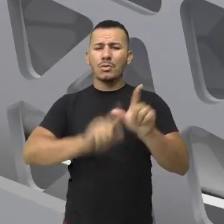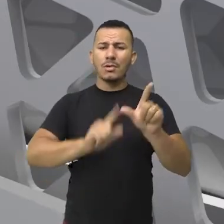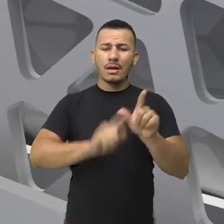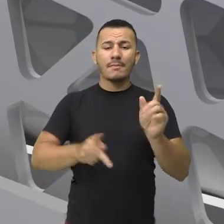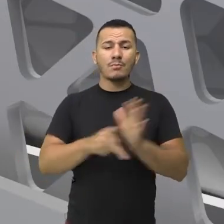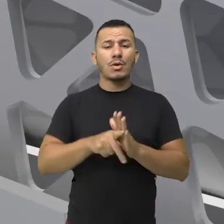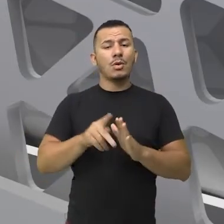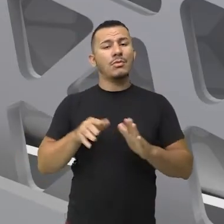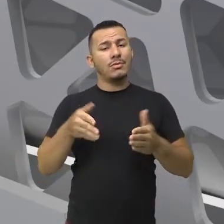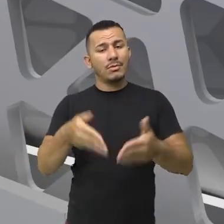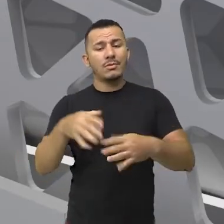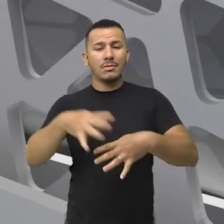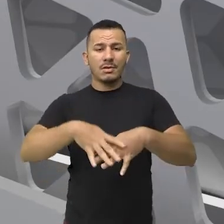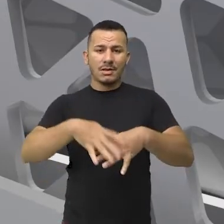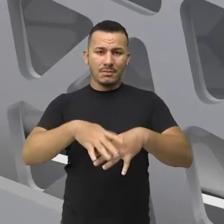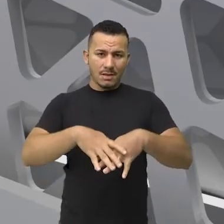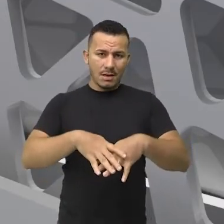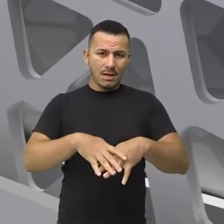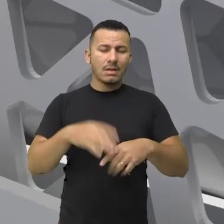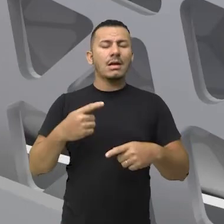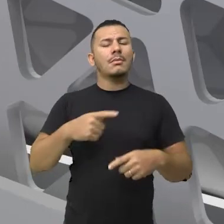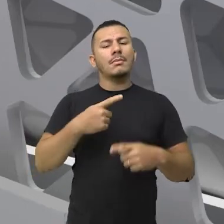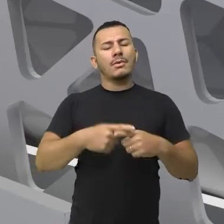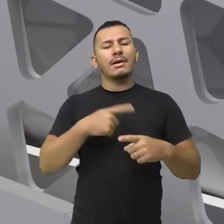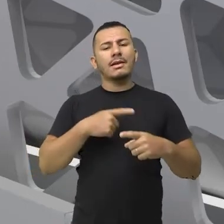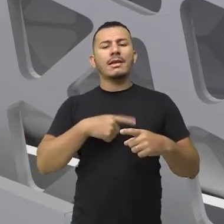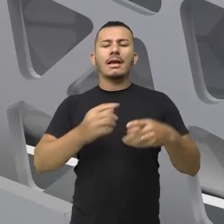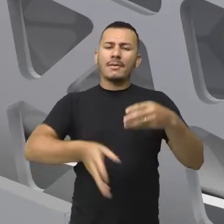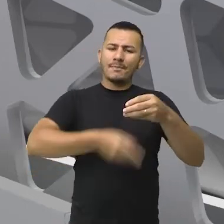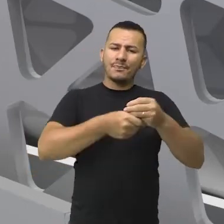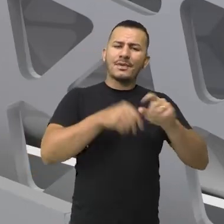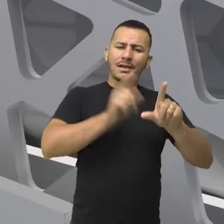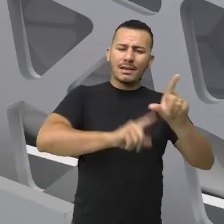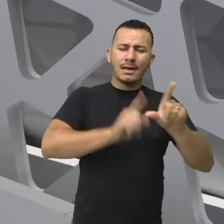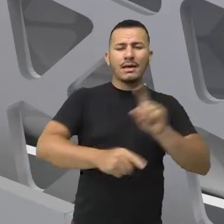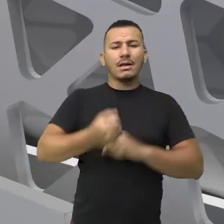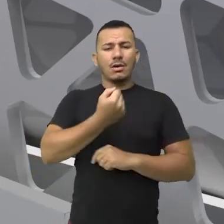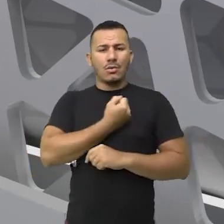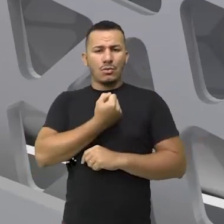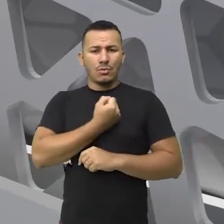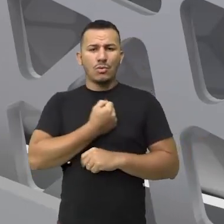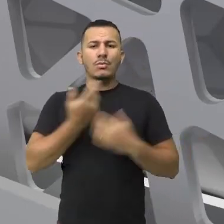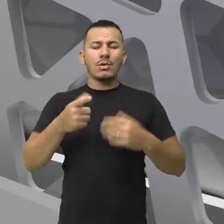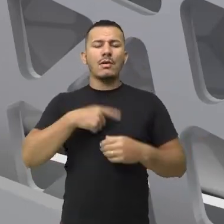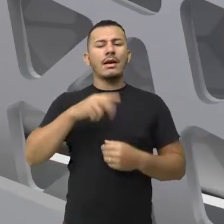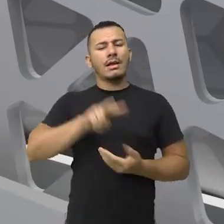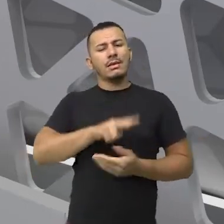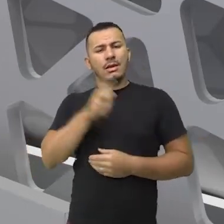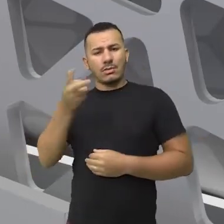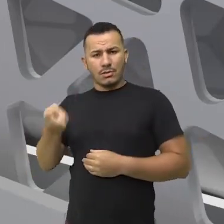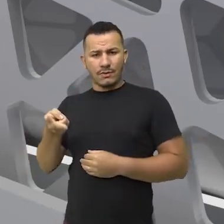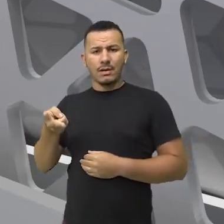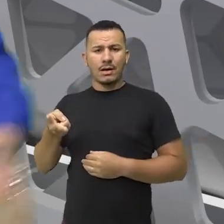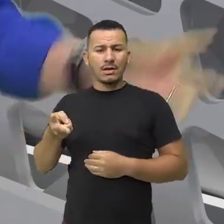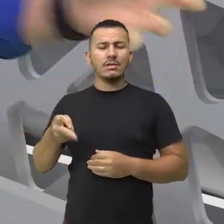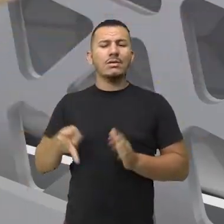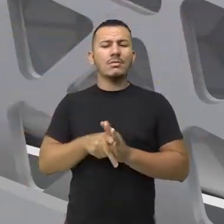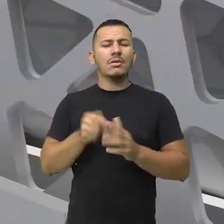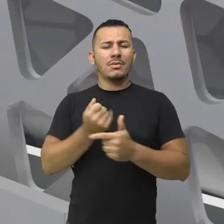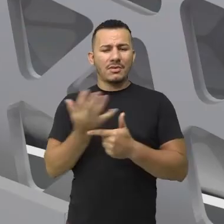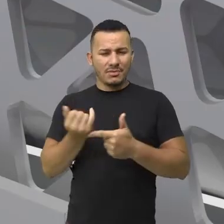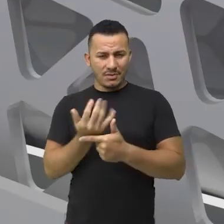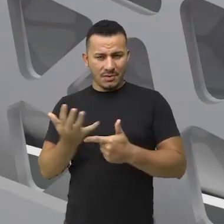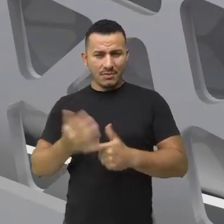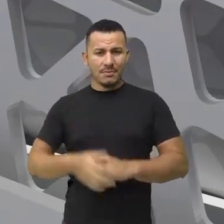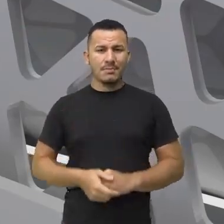a matemática. Como eu estou adicionando letras e números, então eu tenho uma transcodificação algébrica.